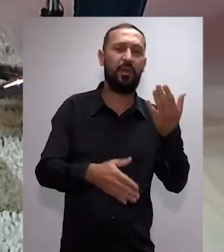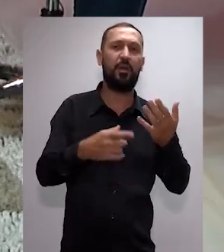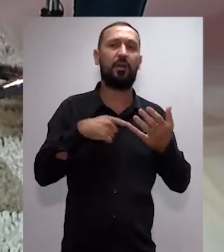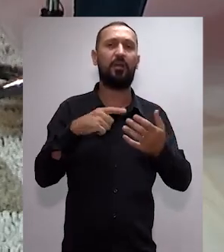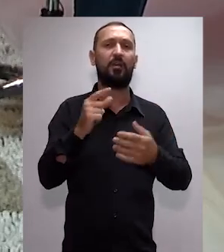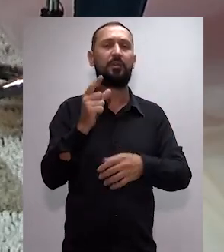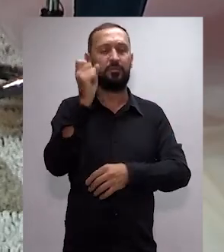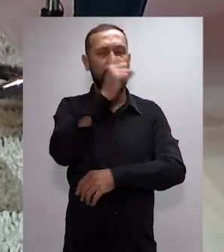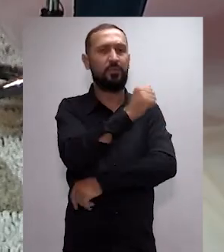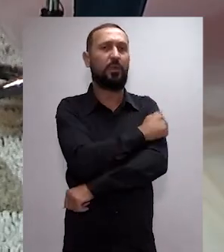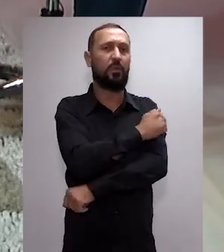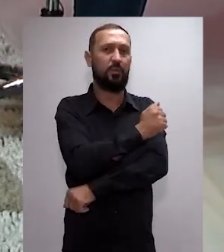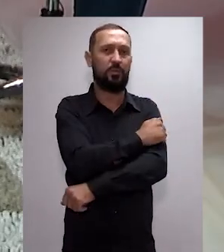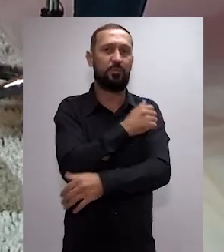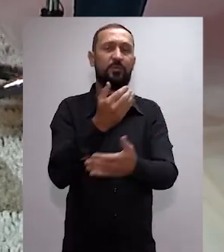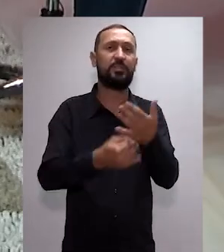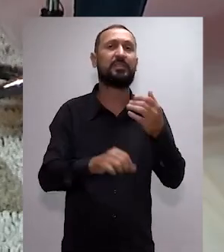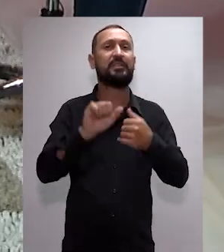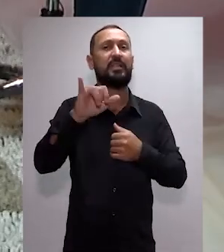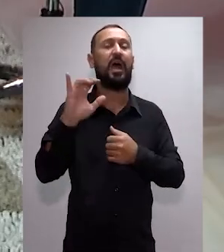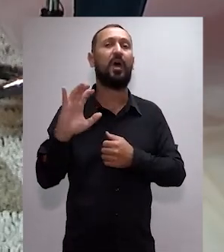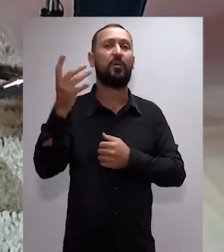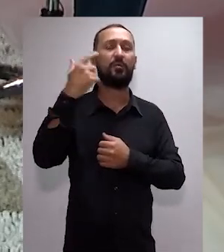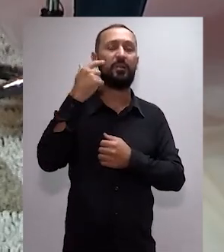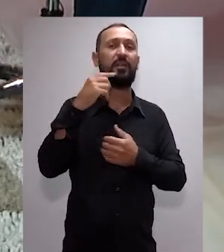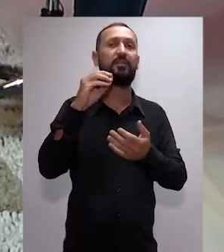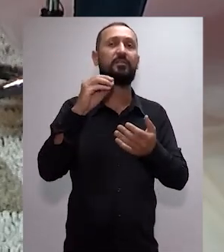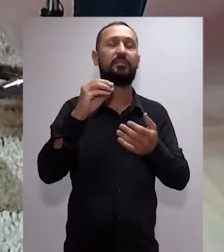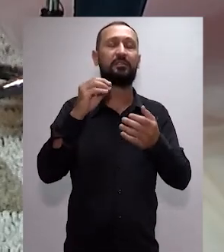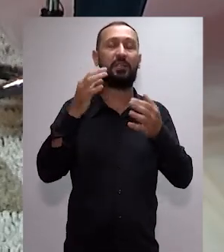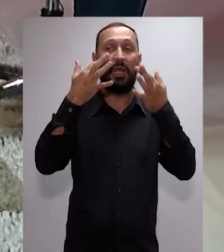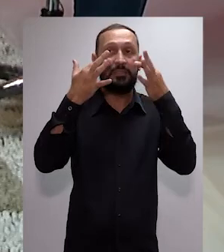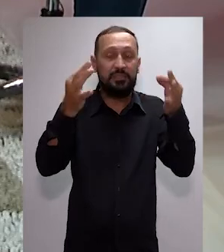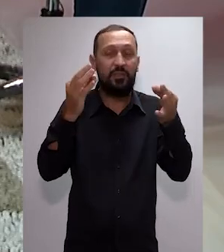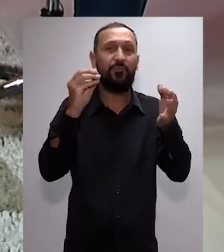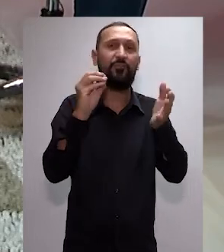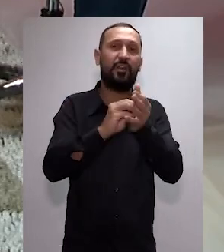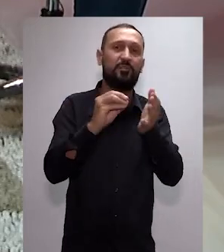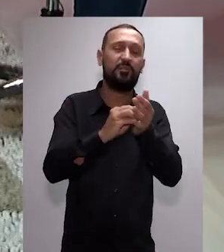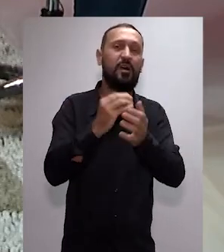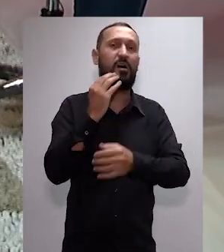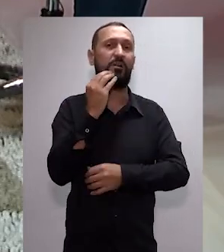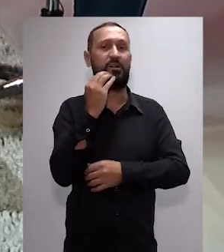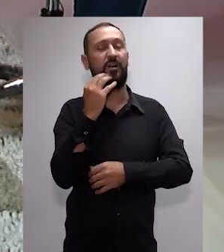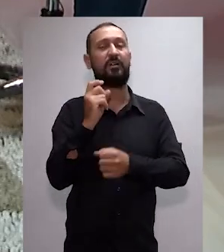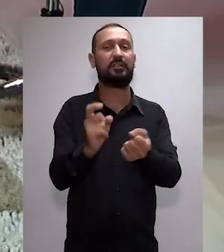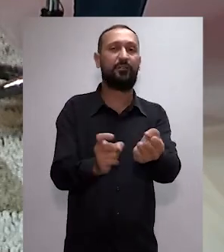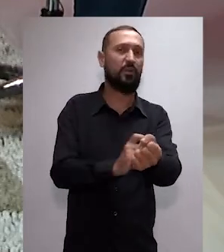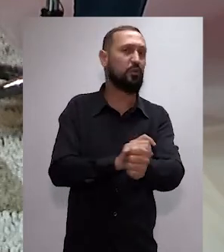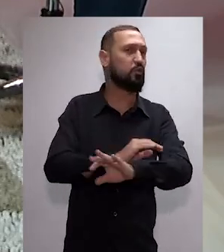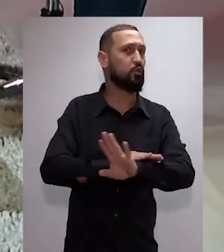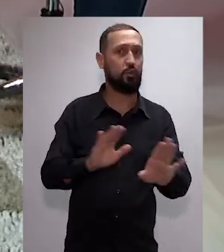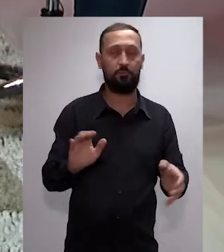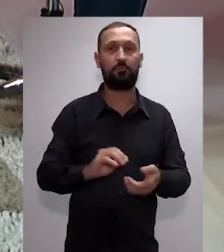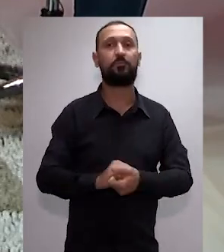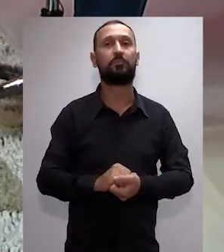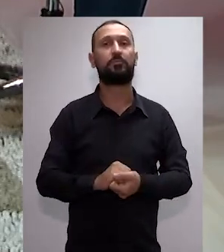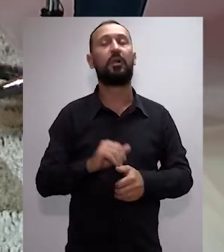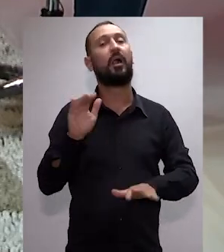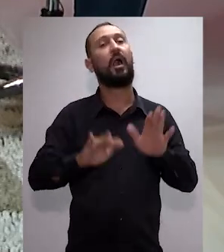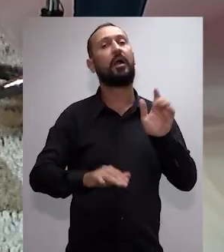inusitada, dificilmente um aluno reprova, só se acontecer uma falta de atenção, alguma coisa desse tipo. Um pequeno